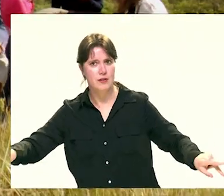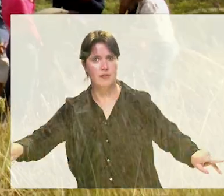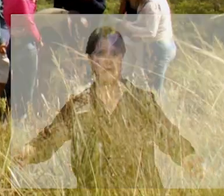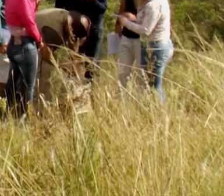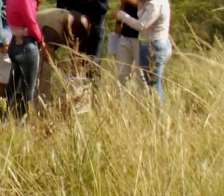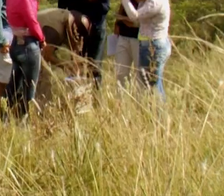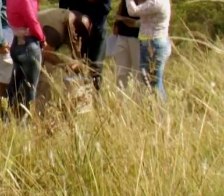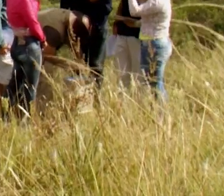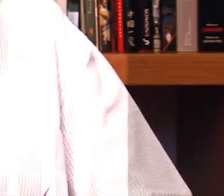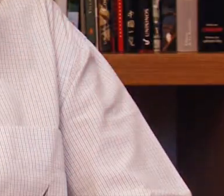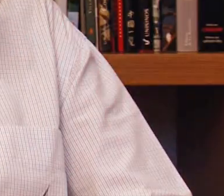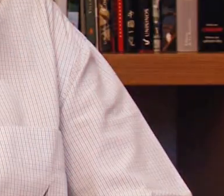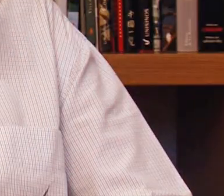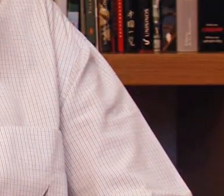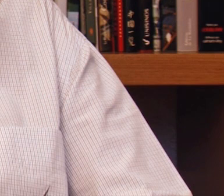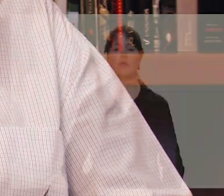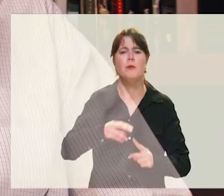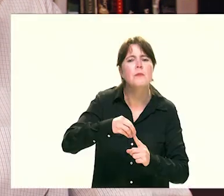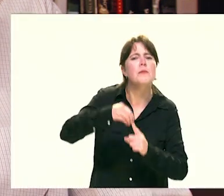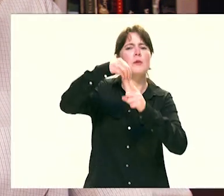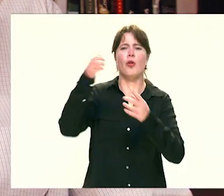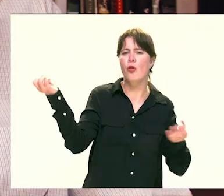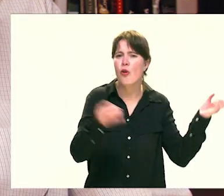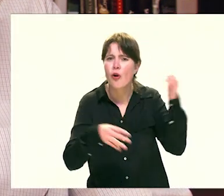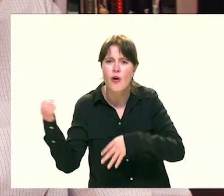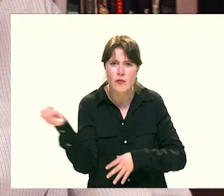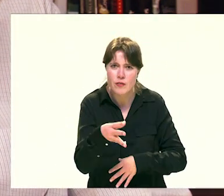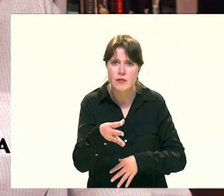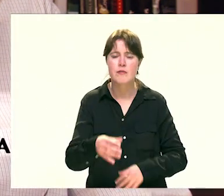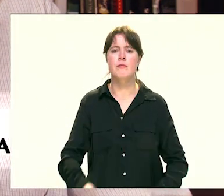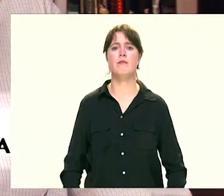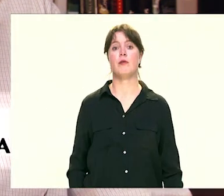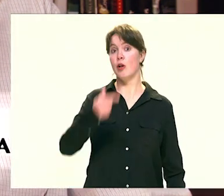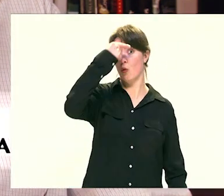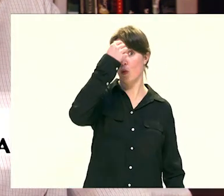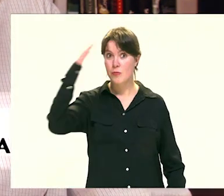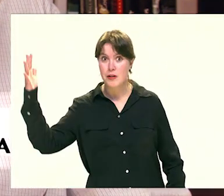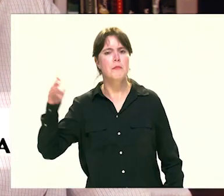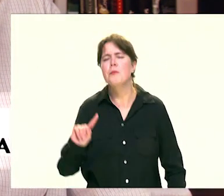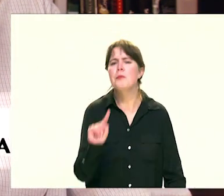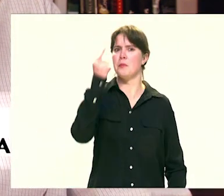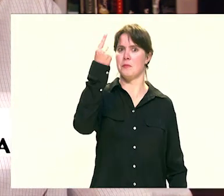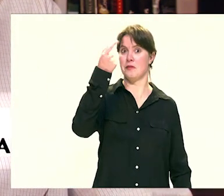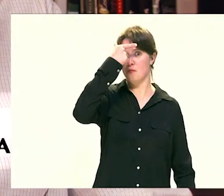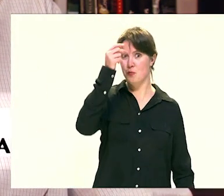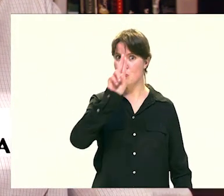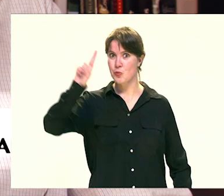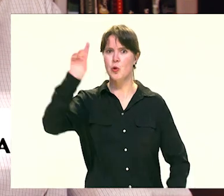Pioneirismo e inovação. A Unipampa ela foi a primeira universidade a ter